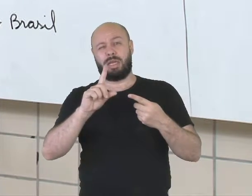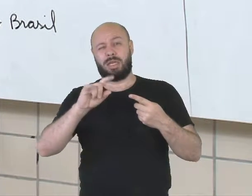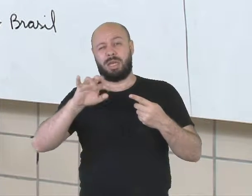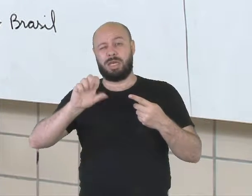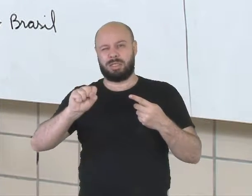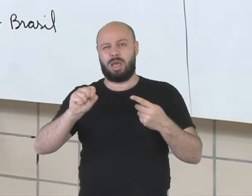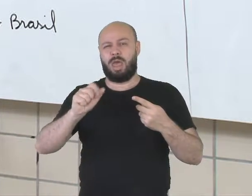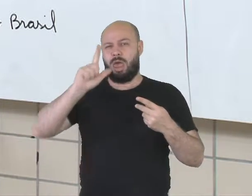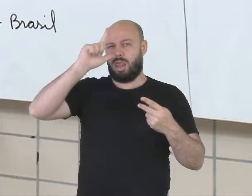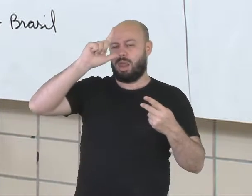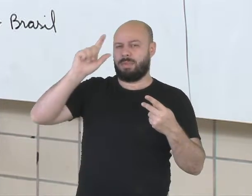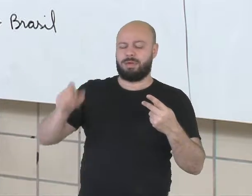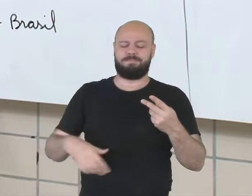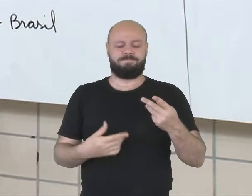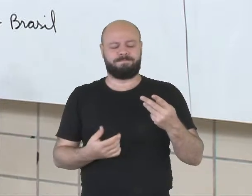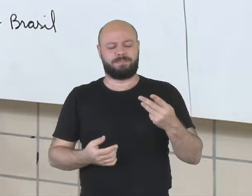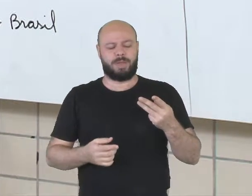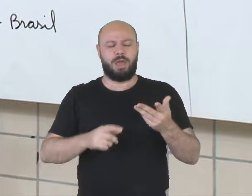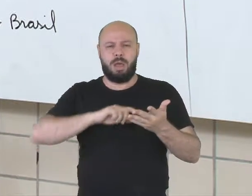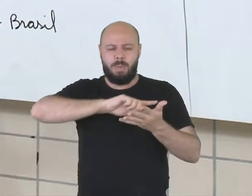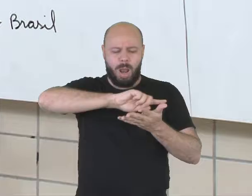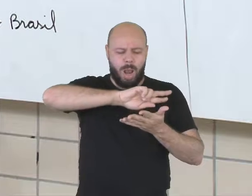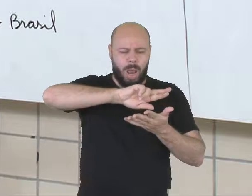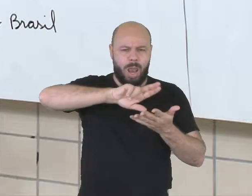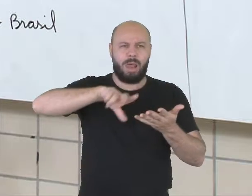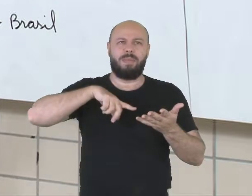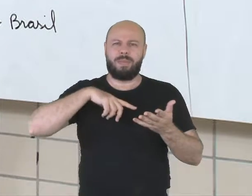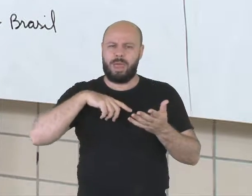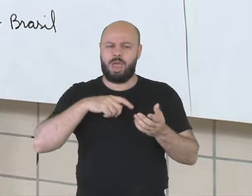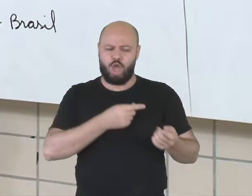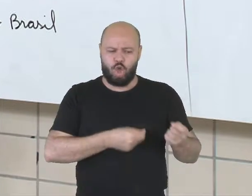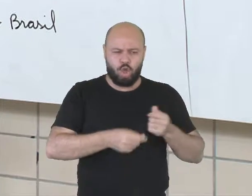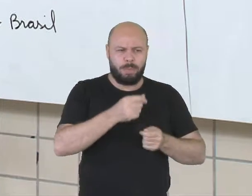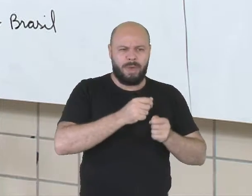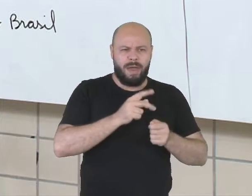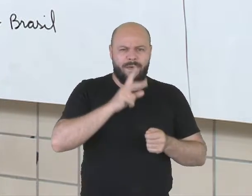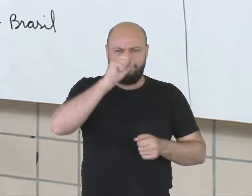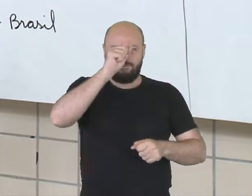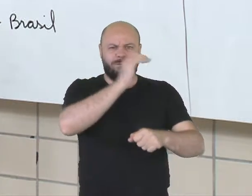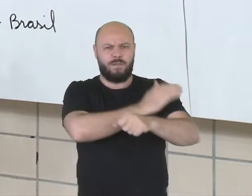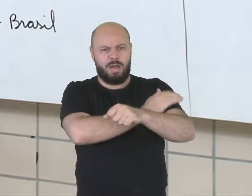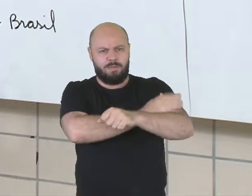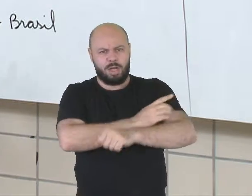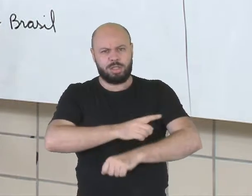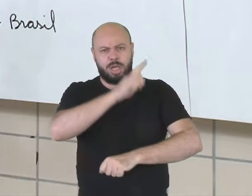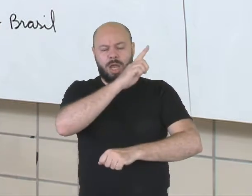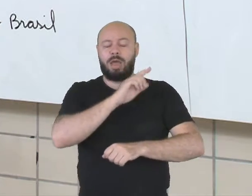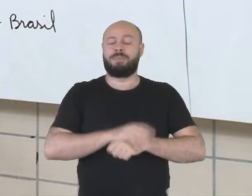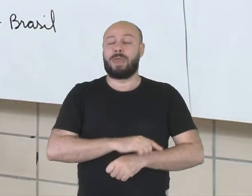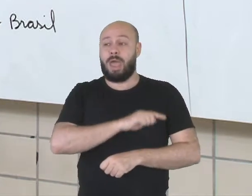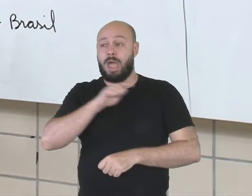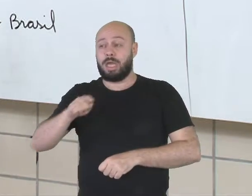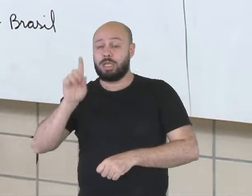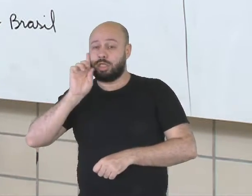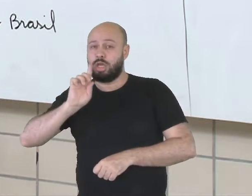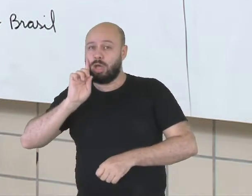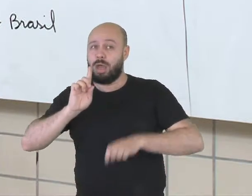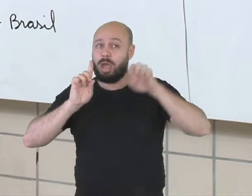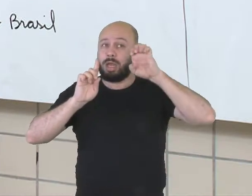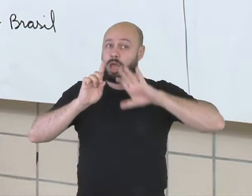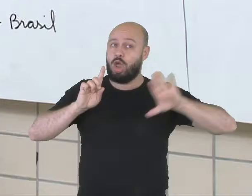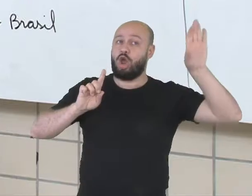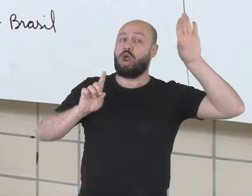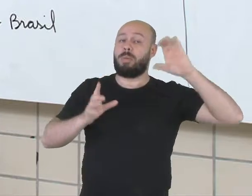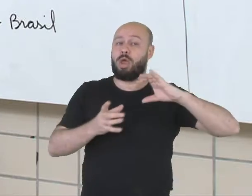Então, eu tenho uma concentração econômica muito grande nesses nos Estados Unidos, nesse país, e nesse